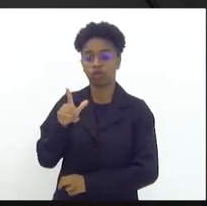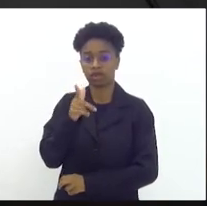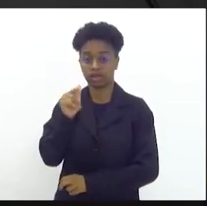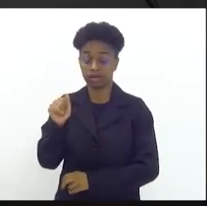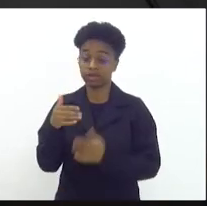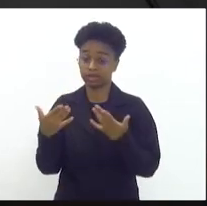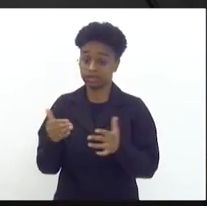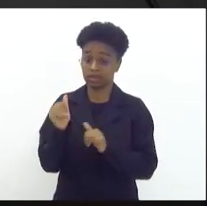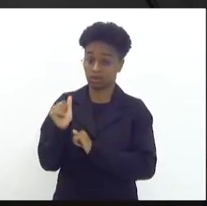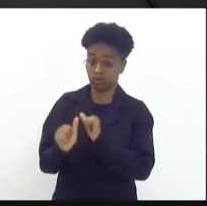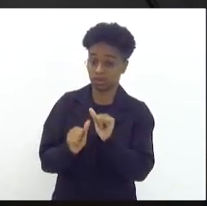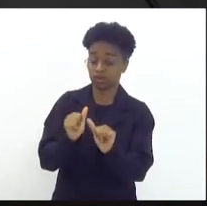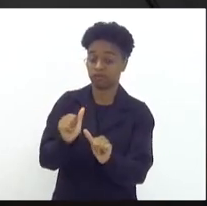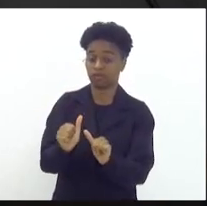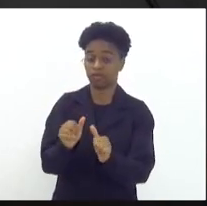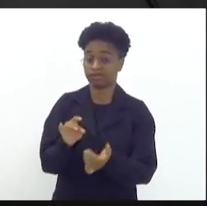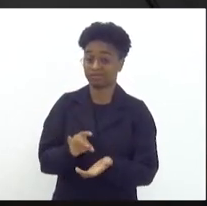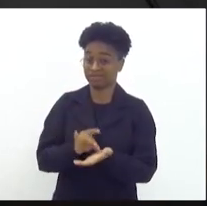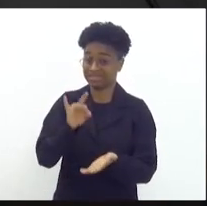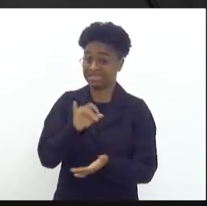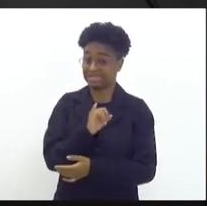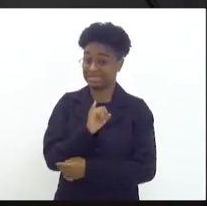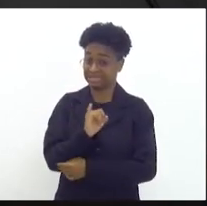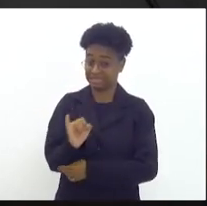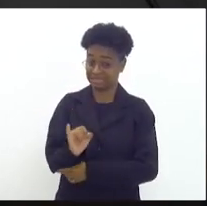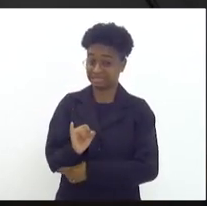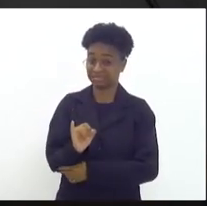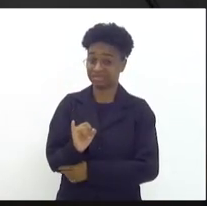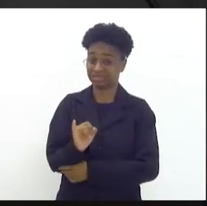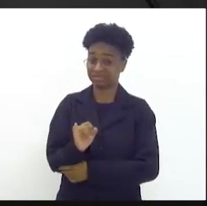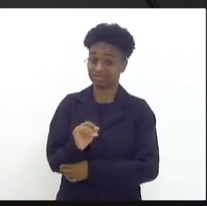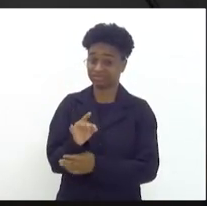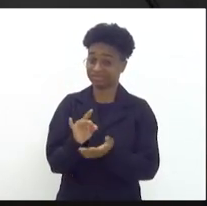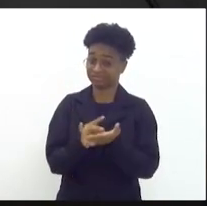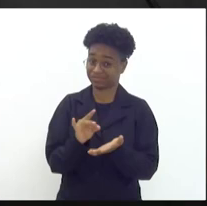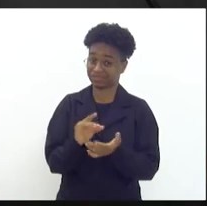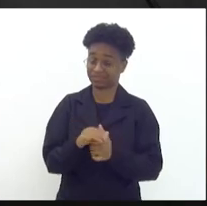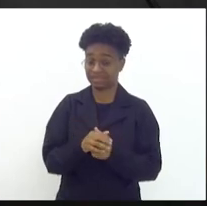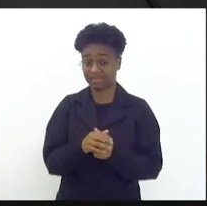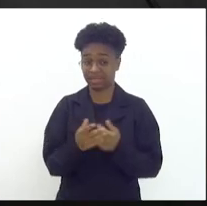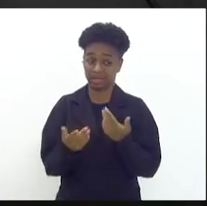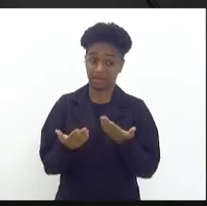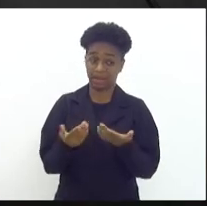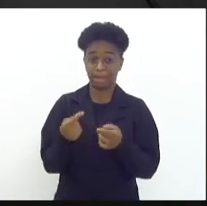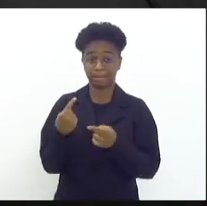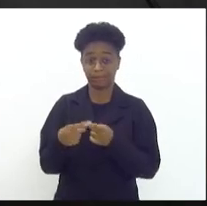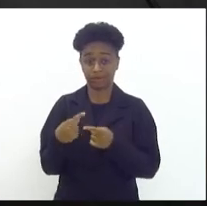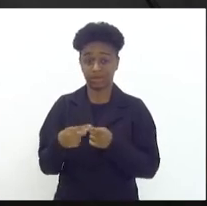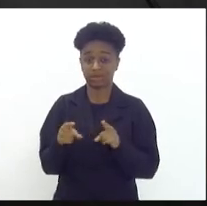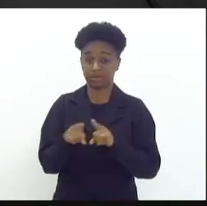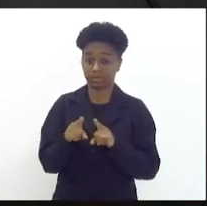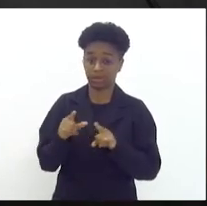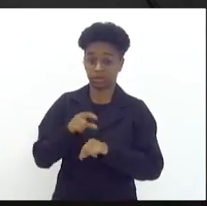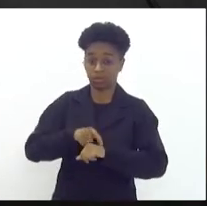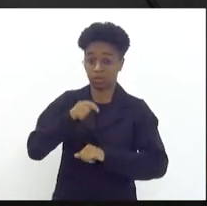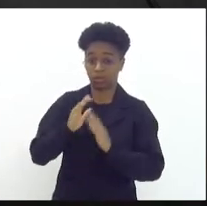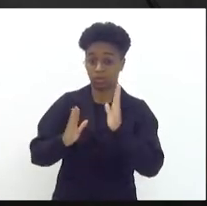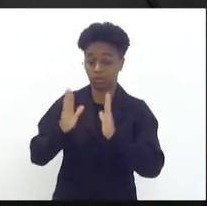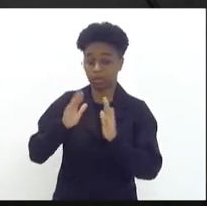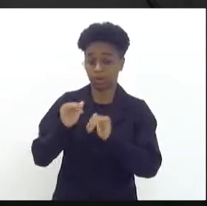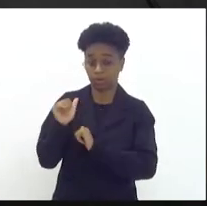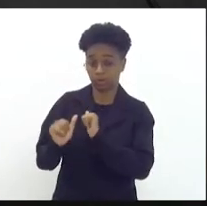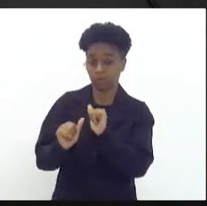reforma se realmente porque até na transição ela vai